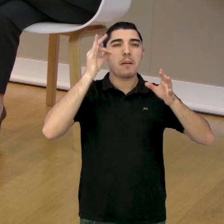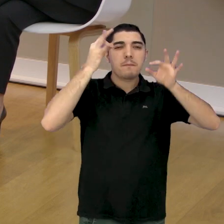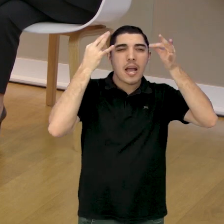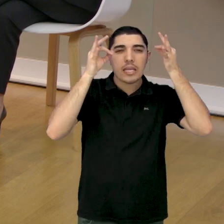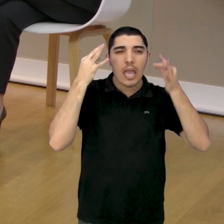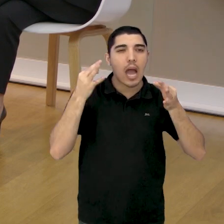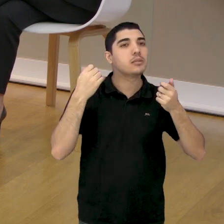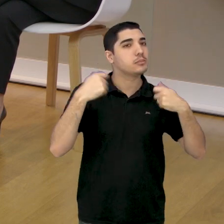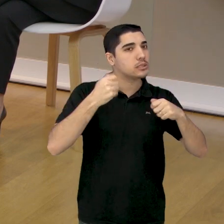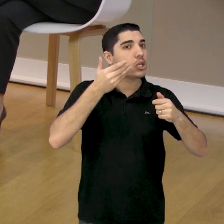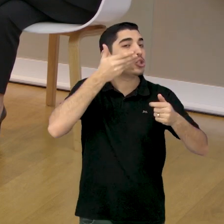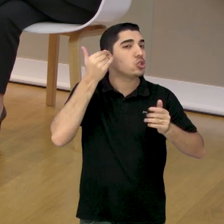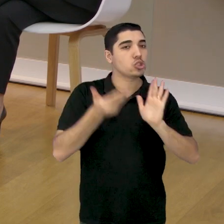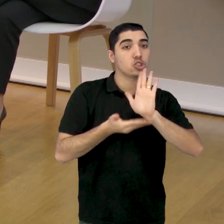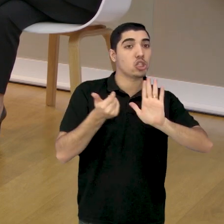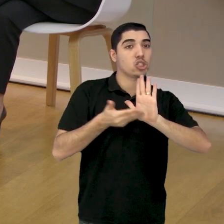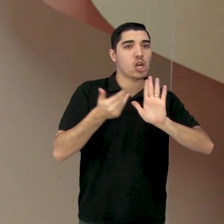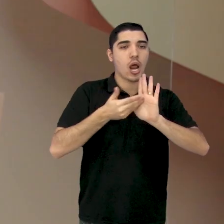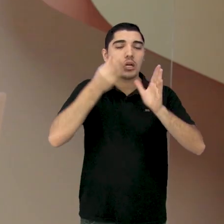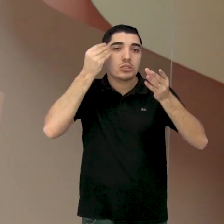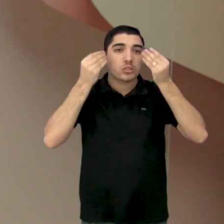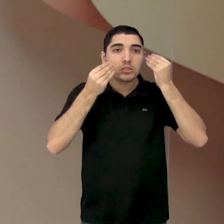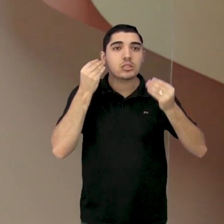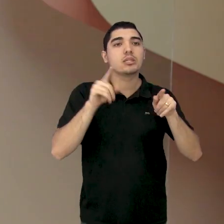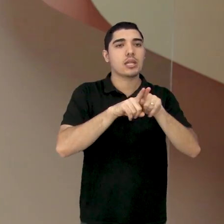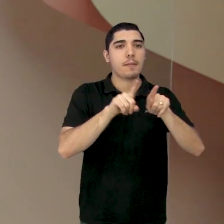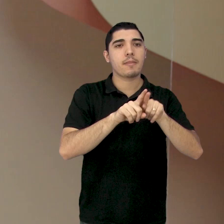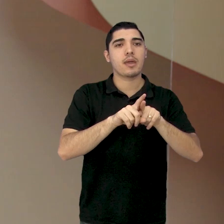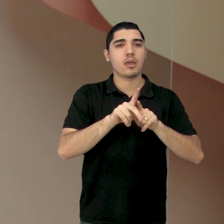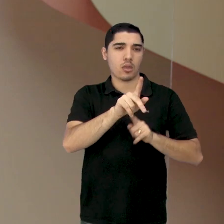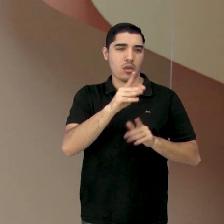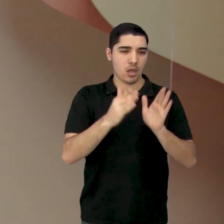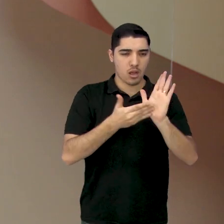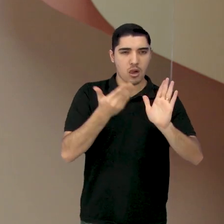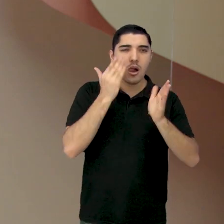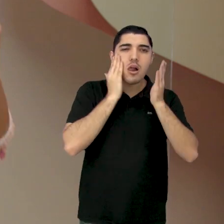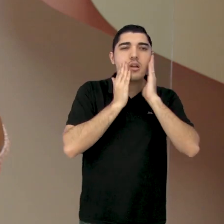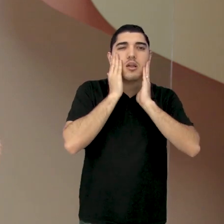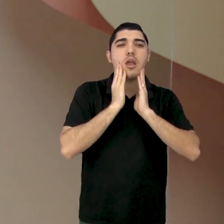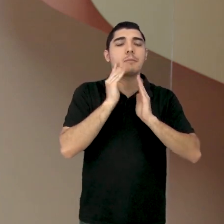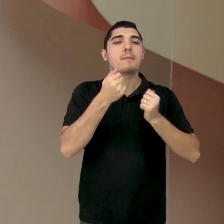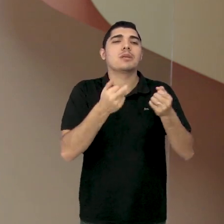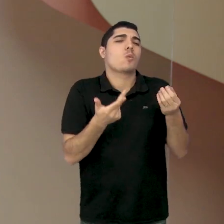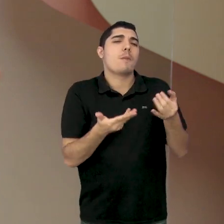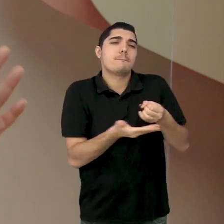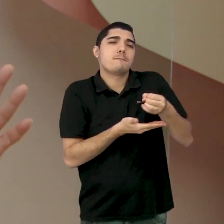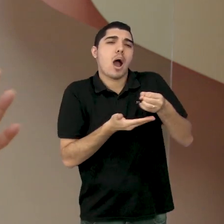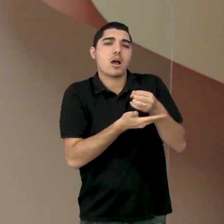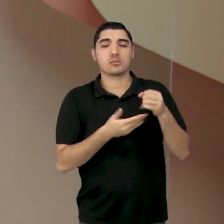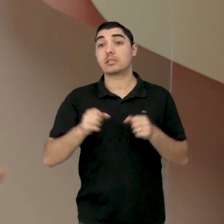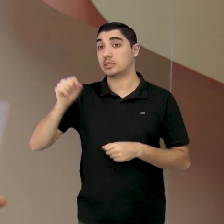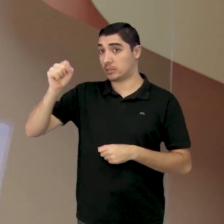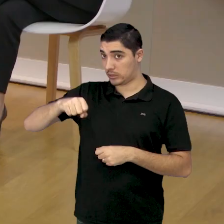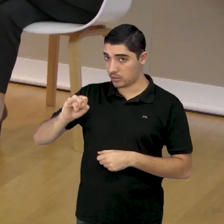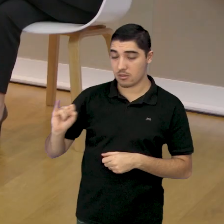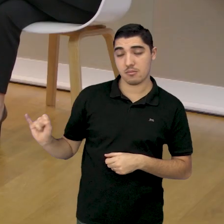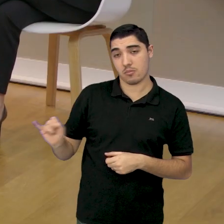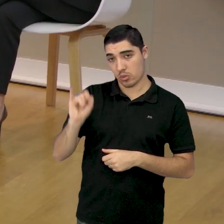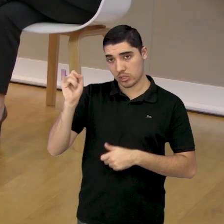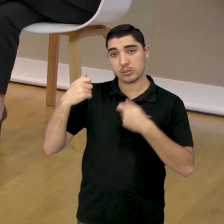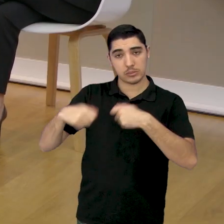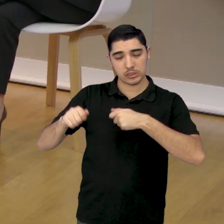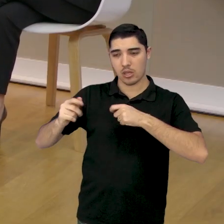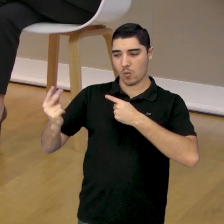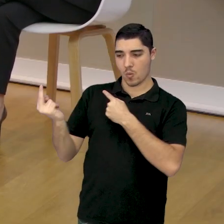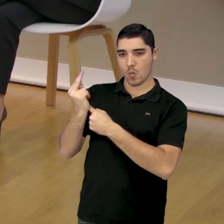produtos, enfim, a maquiagem, fazer uma limpeza ali e um hidratante. Exatamente. Um cuidado básico que a gente consegue fazer em casa. É importante a gente ter